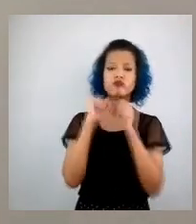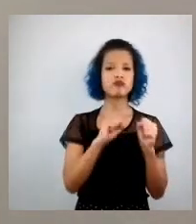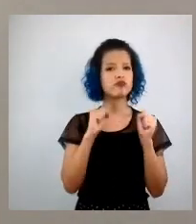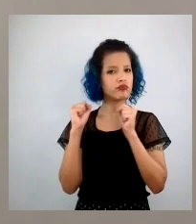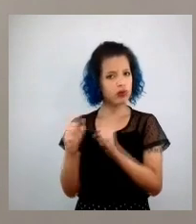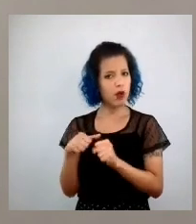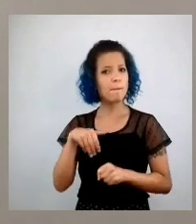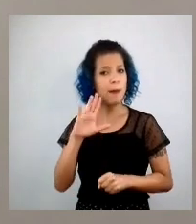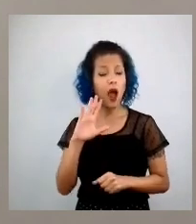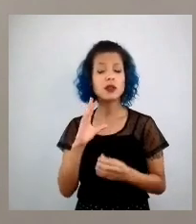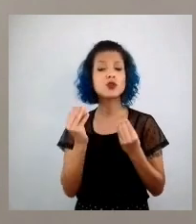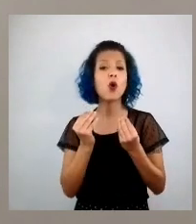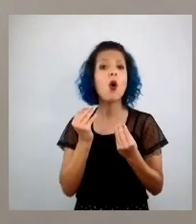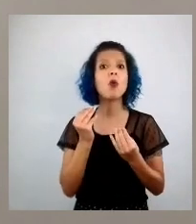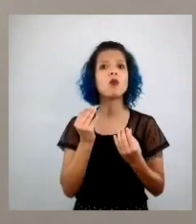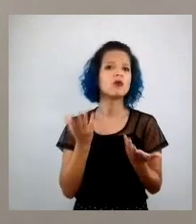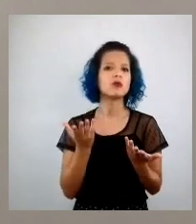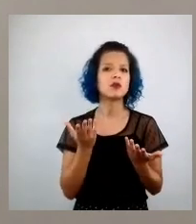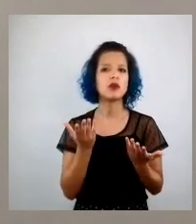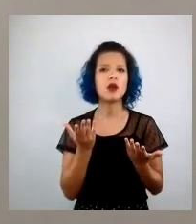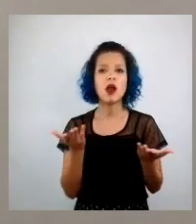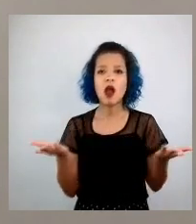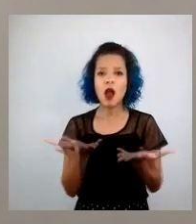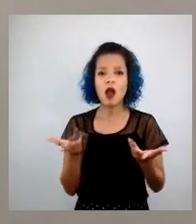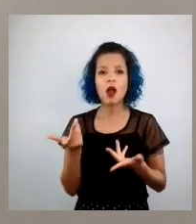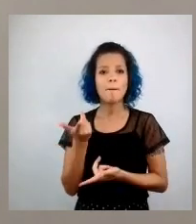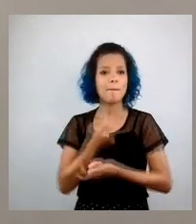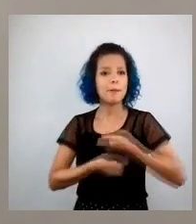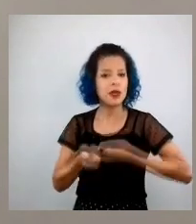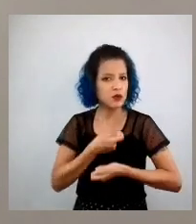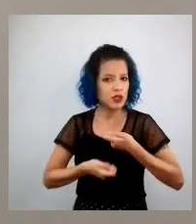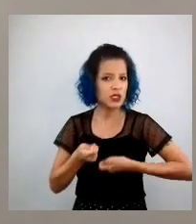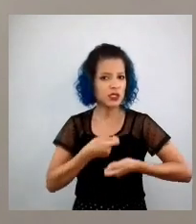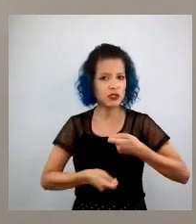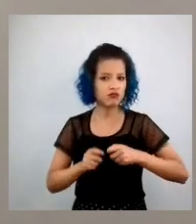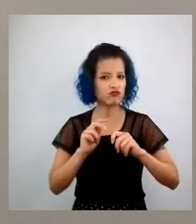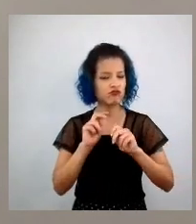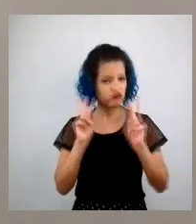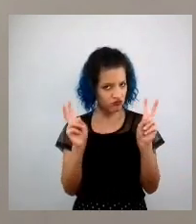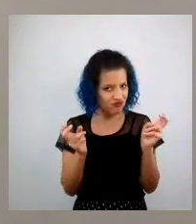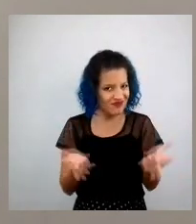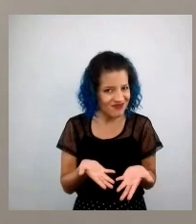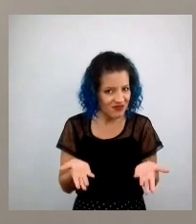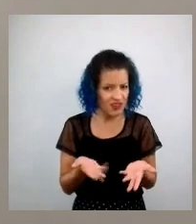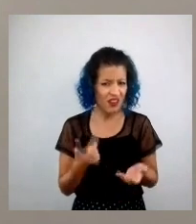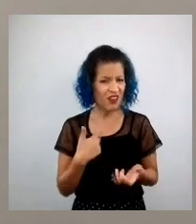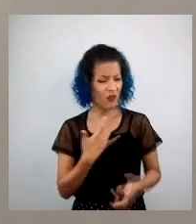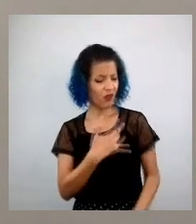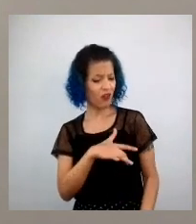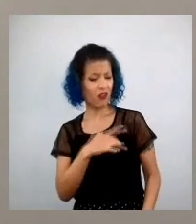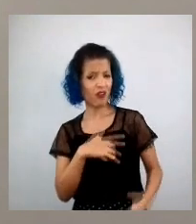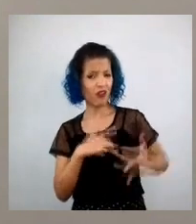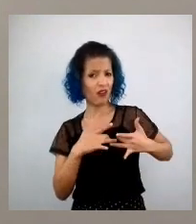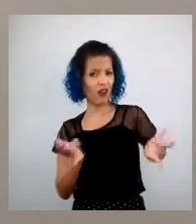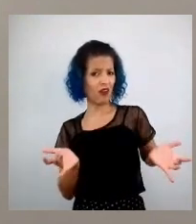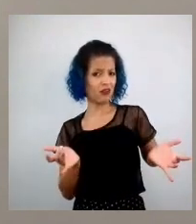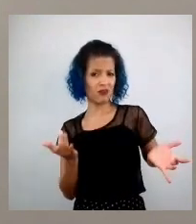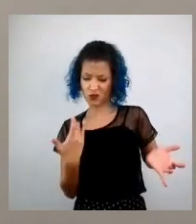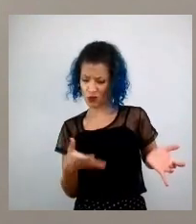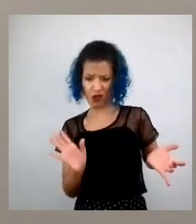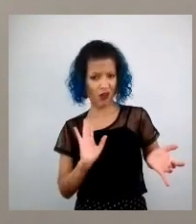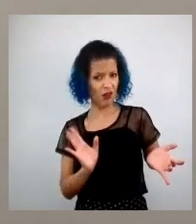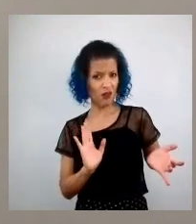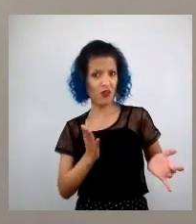acima de tudo, a gente está falando de business, a gente está falando de negócio. E a gente não quer caridade, não está pedindo um favor, sabe? Você